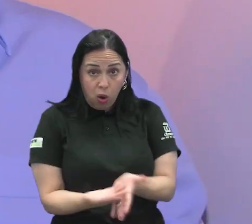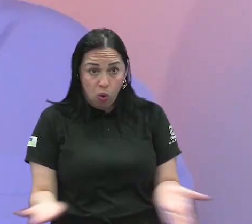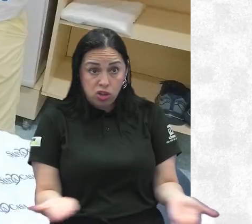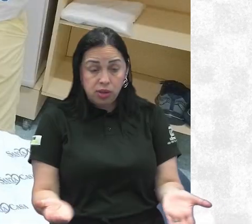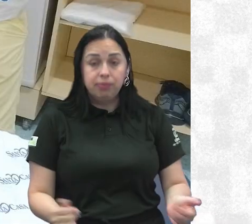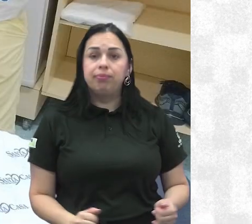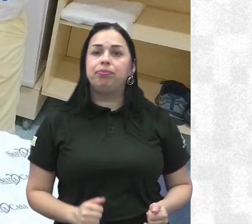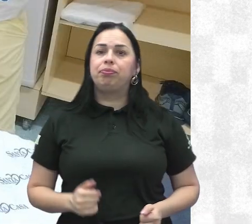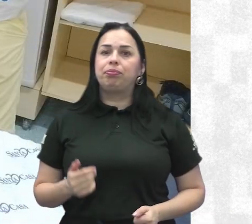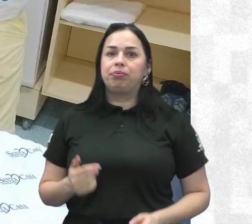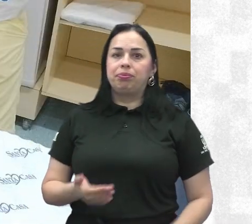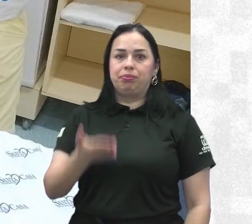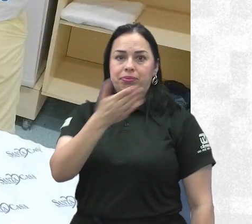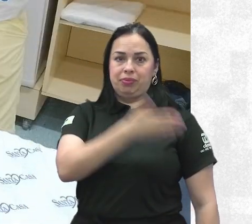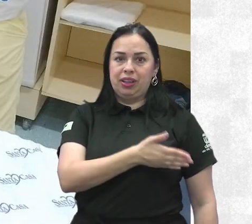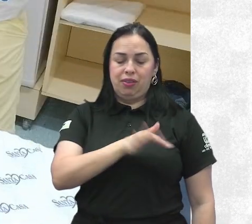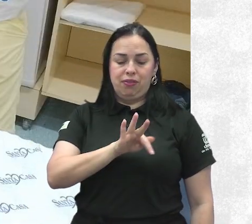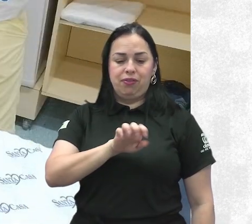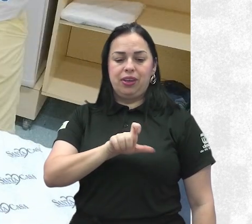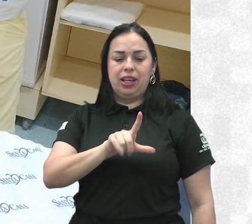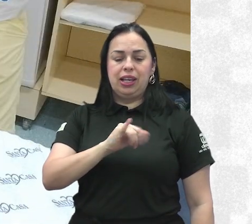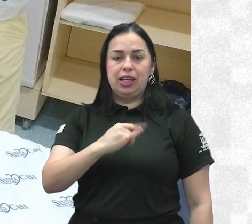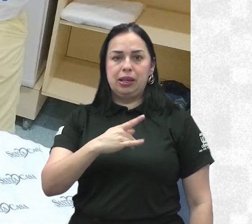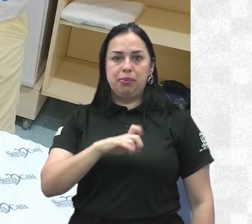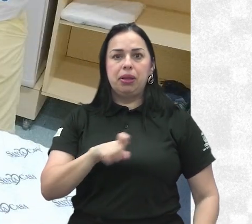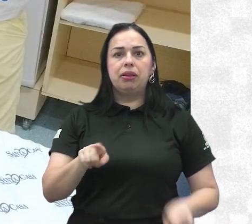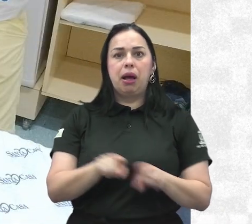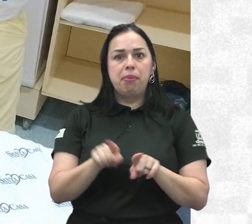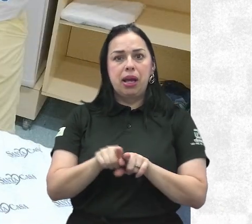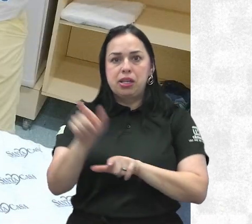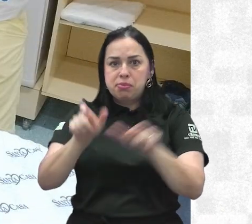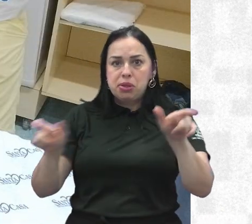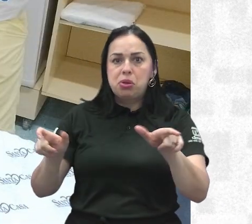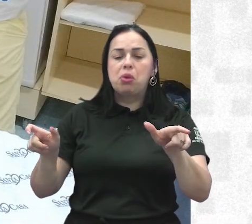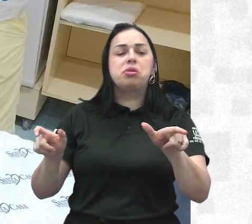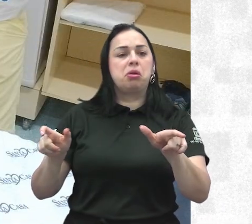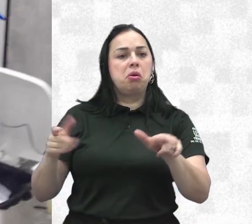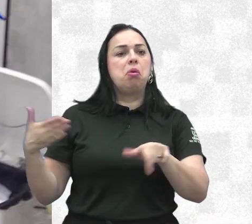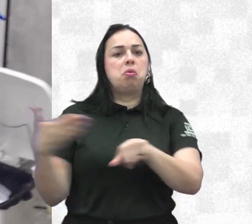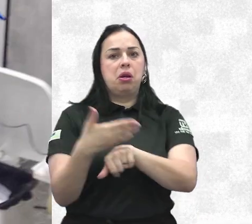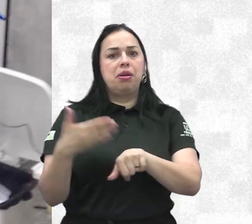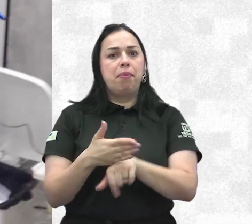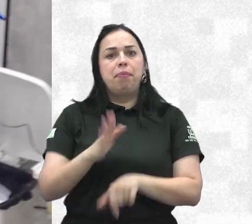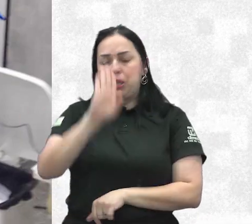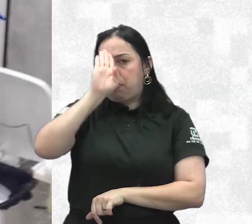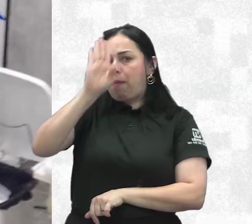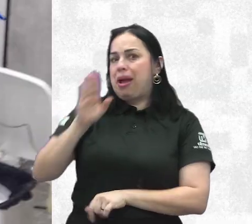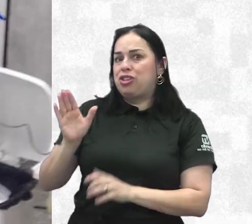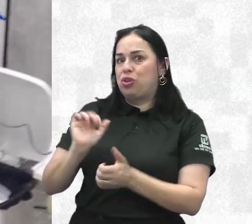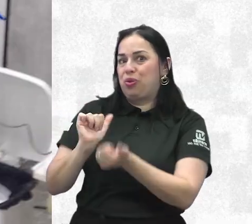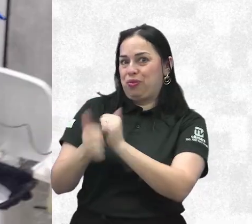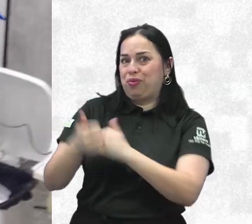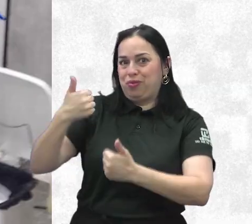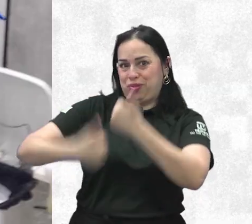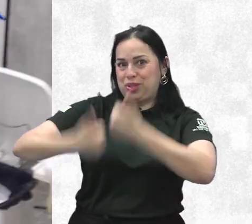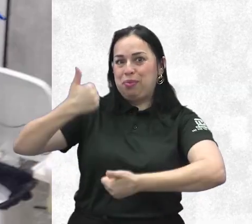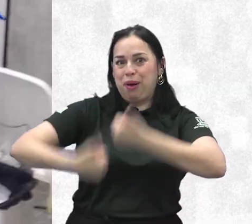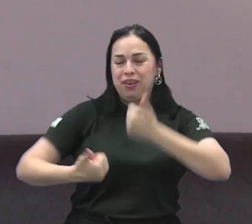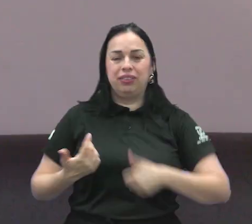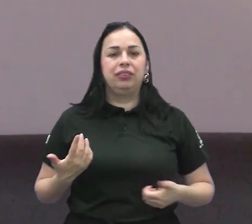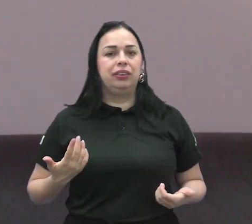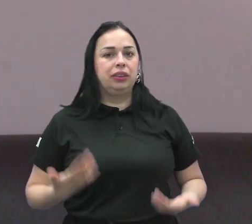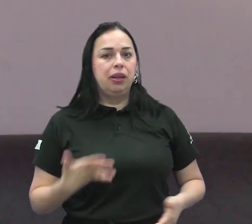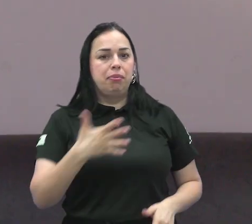estaria aqui. E por falar em incentivo, o caso do Felipe mobilizou muita gente, principalmente seus colegas de